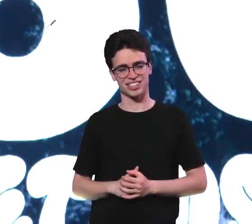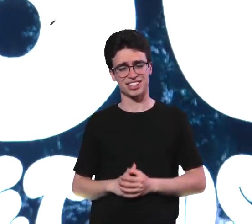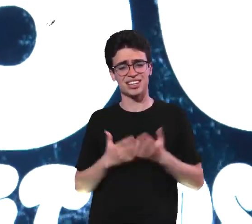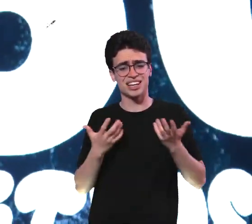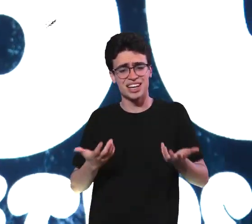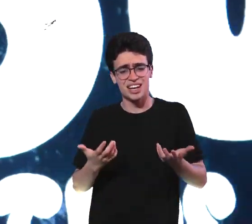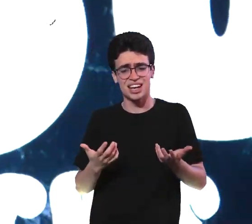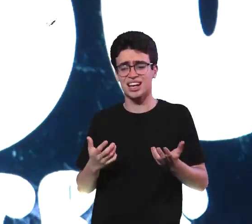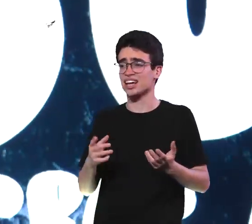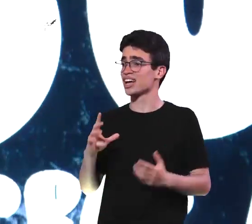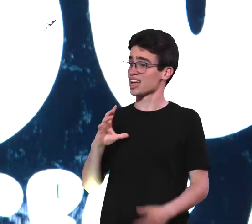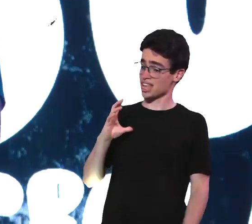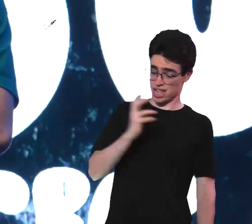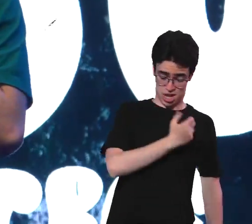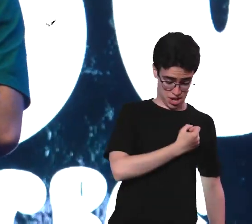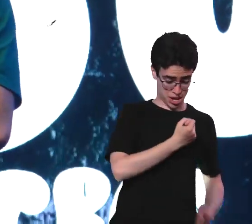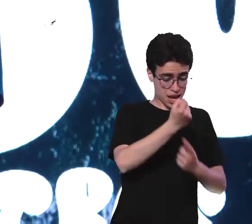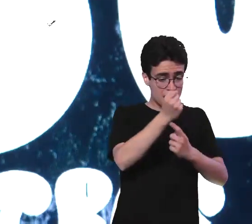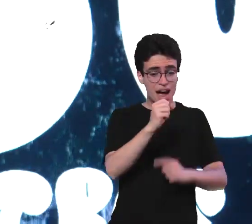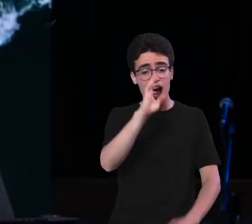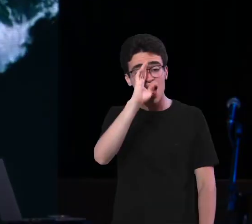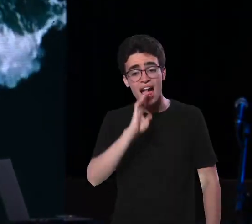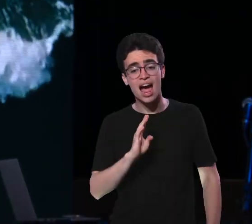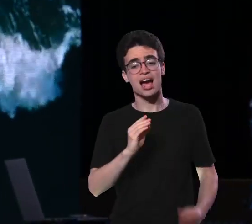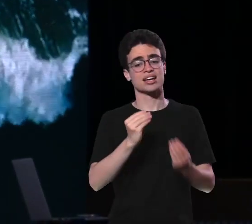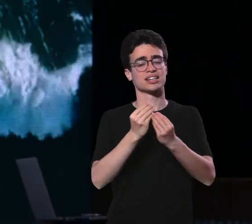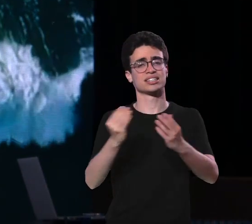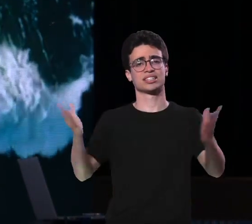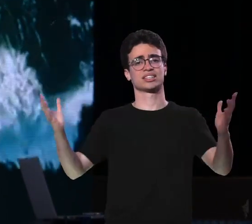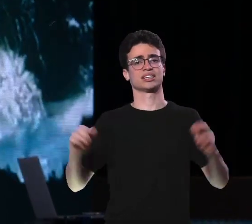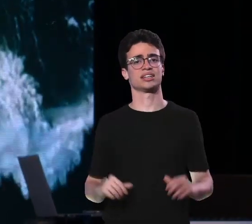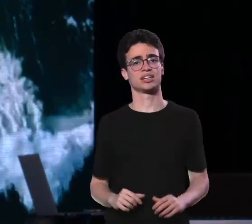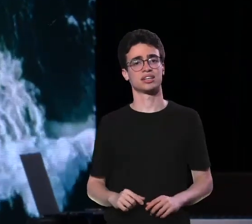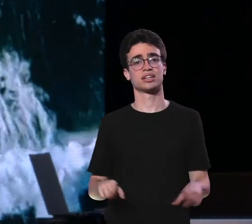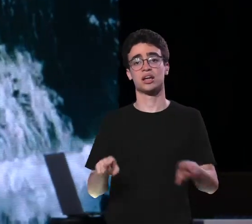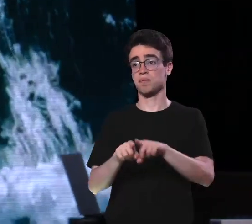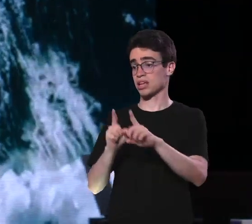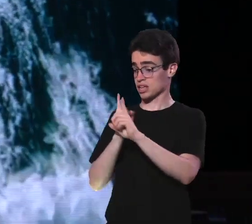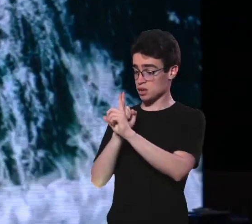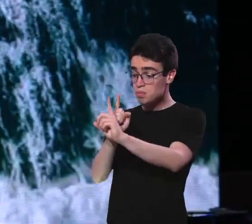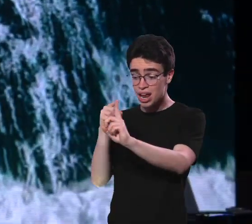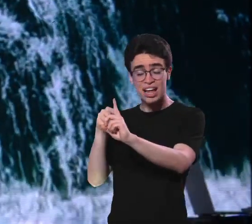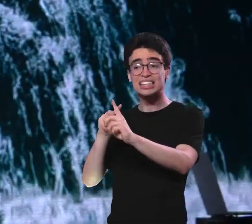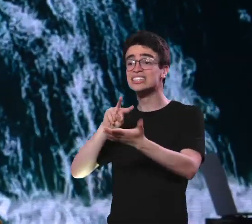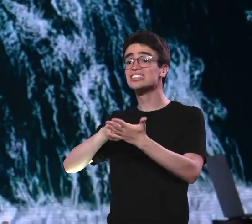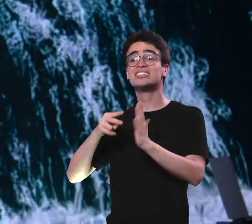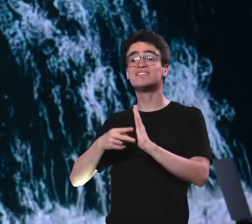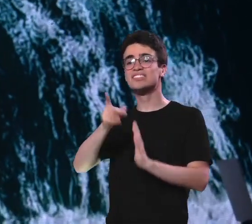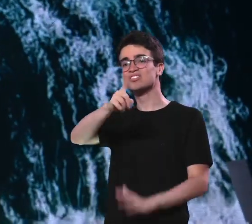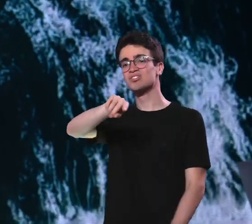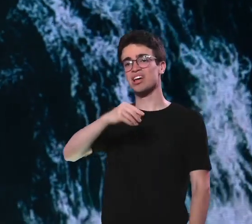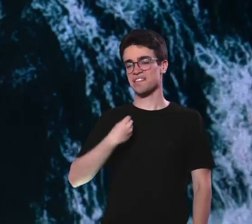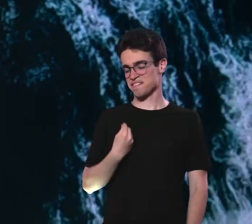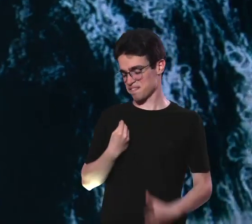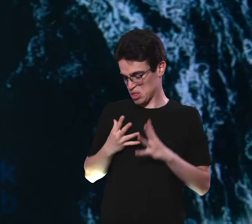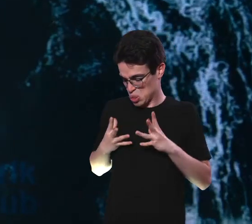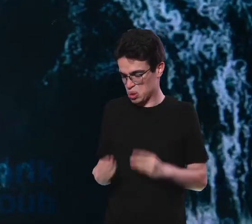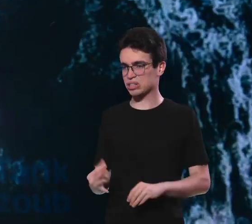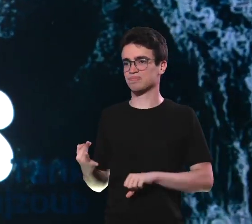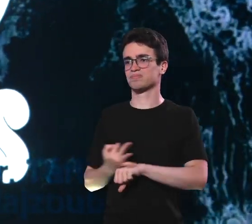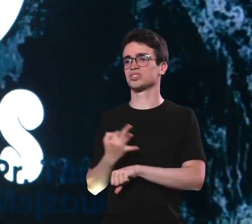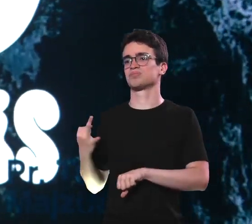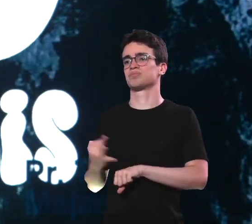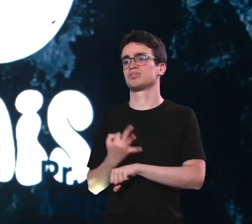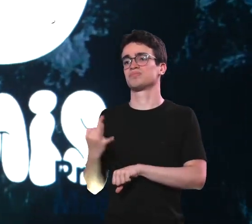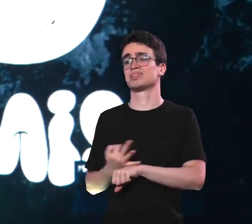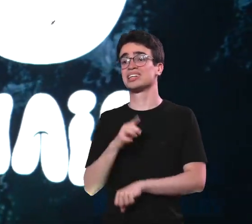A salvação é de graça e é para todos. O discipulado custa a sua vida. E quanto mais você se